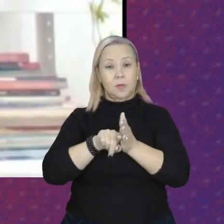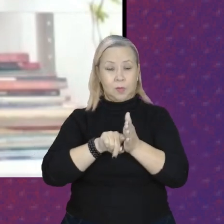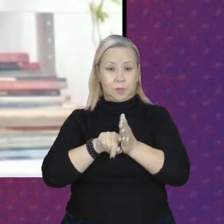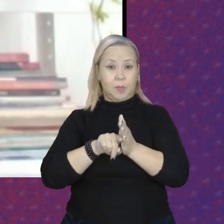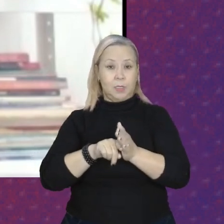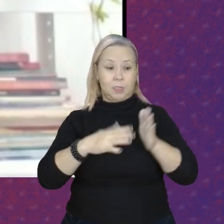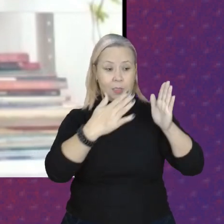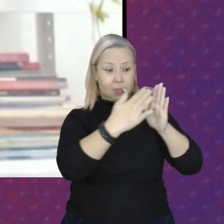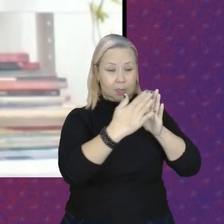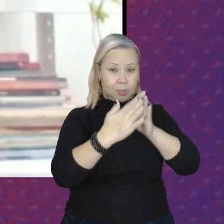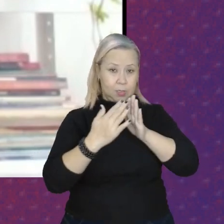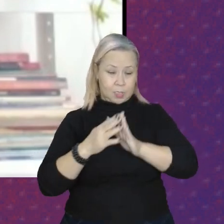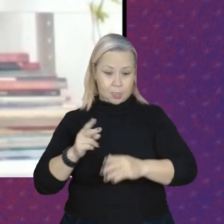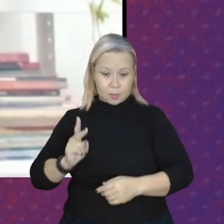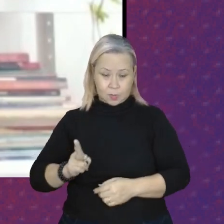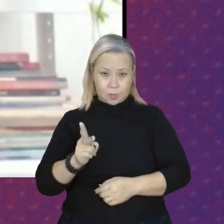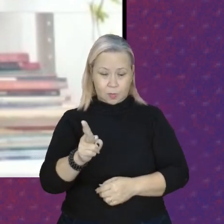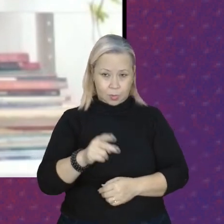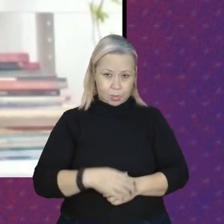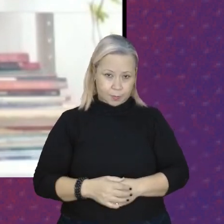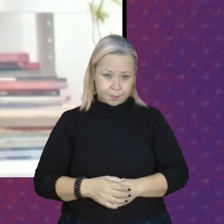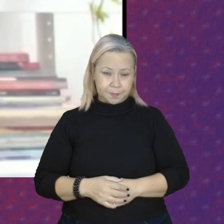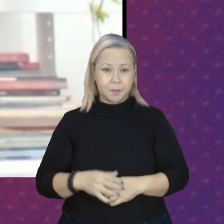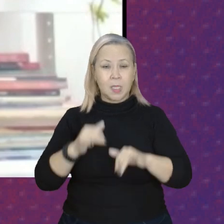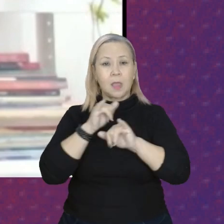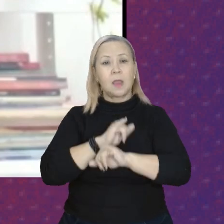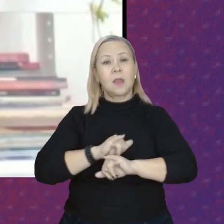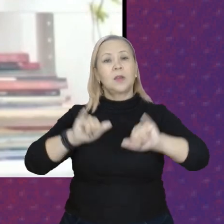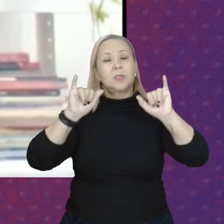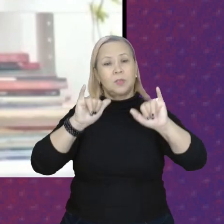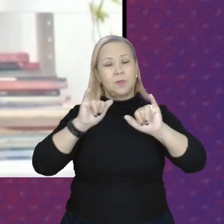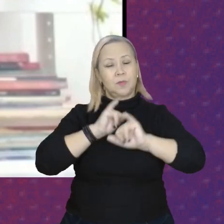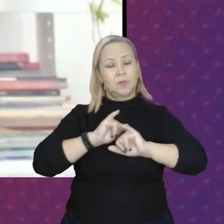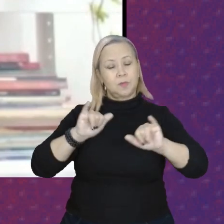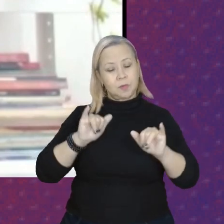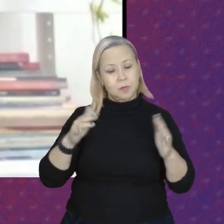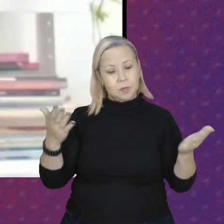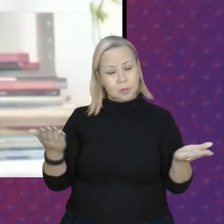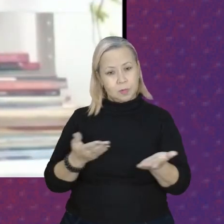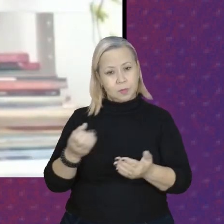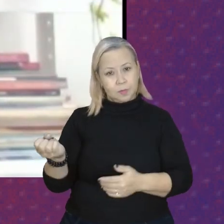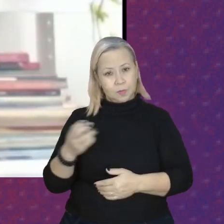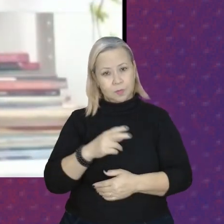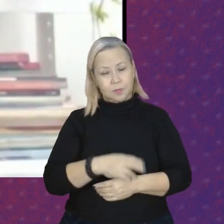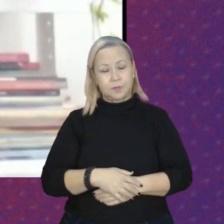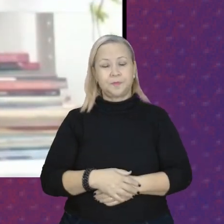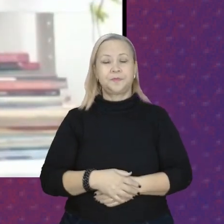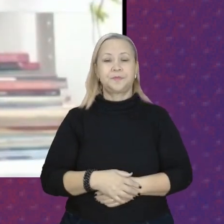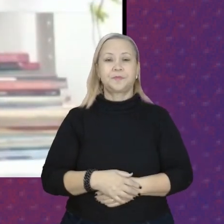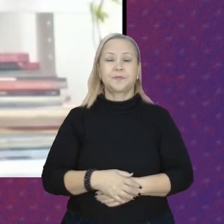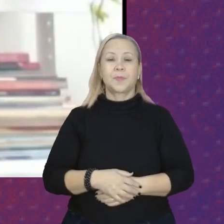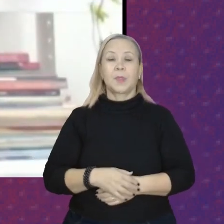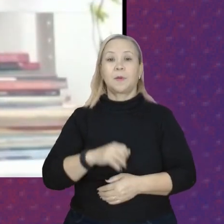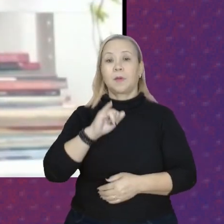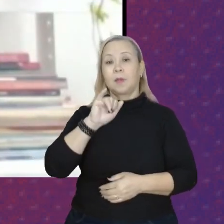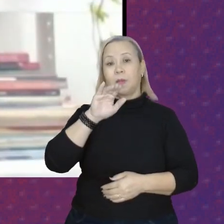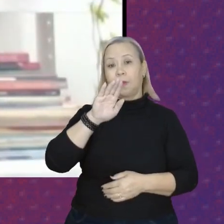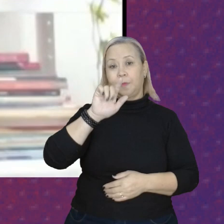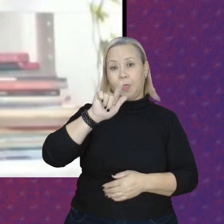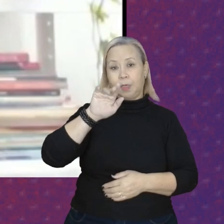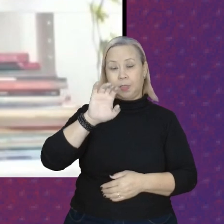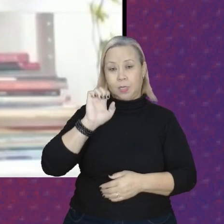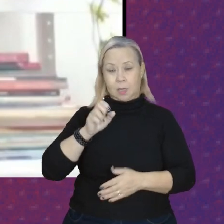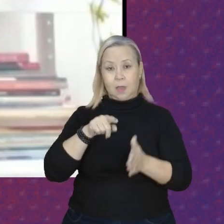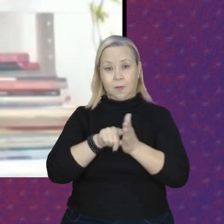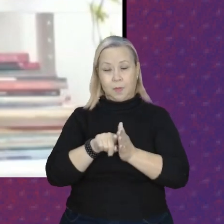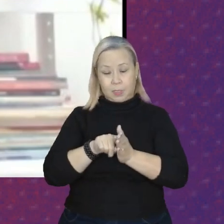Domicílios Contínua, PNAD, divulgados recentemente, nos últimos 2 anos, pelo IBGE. Então,